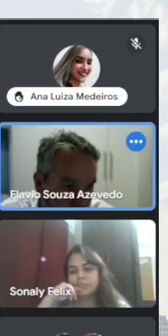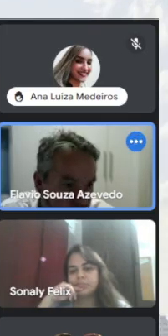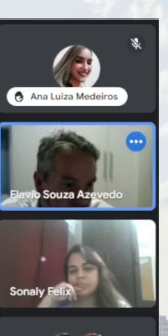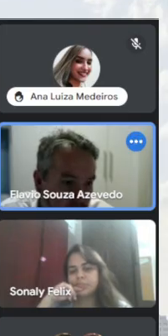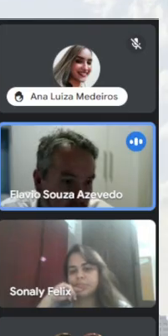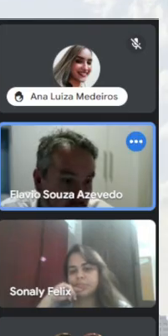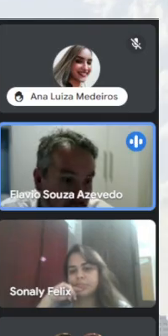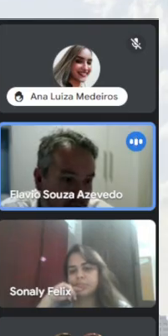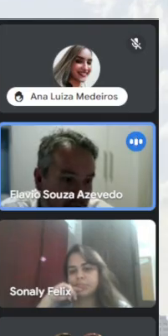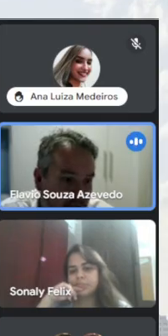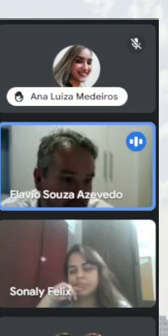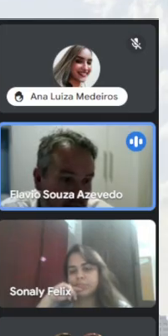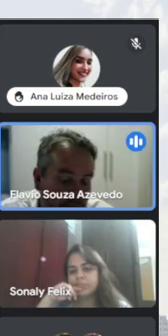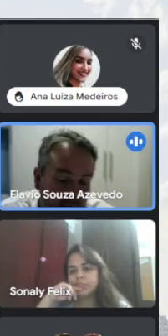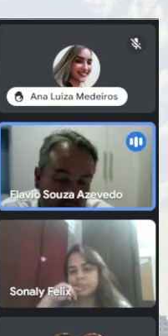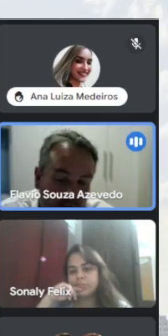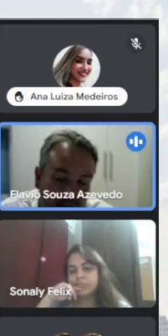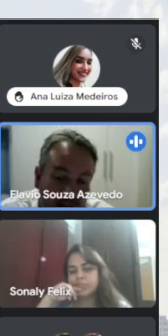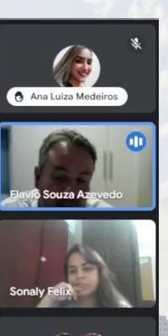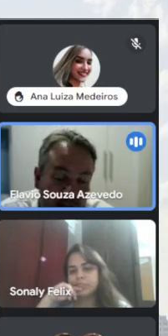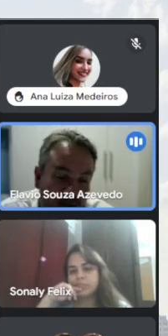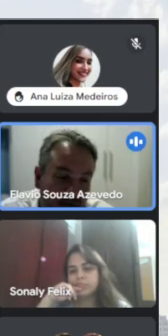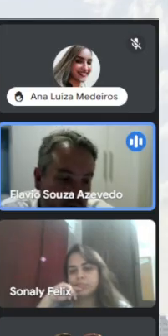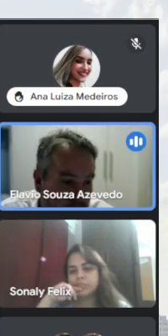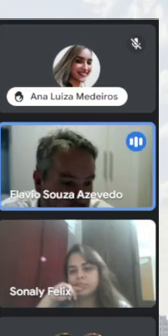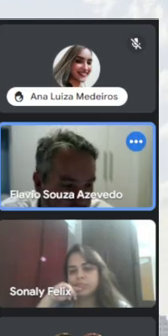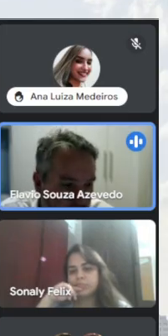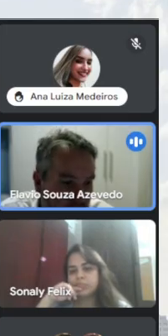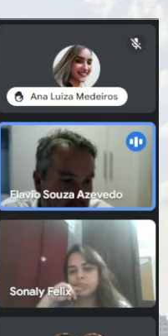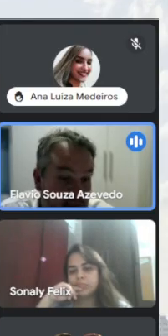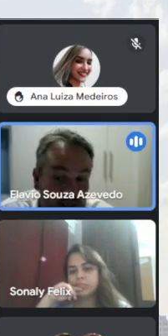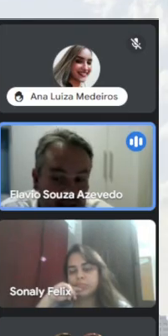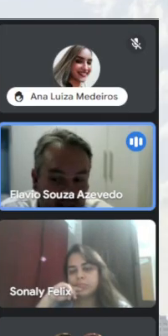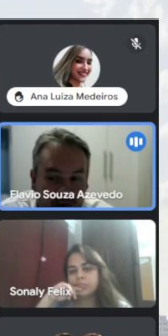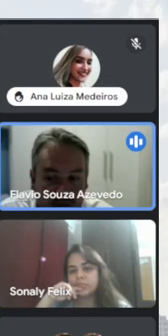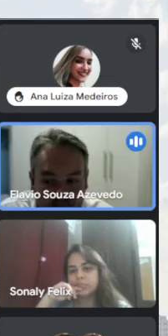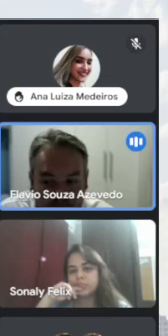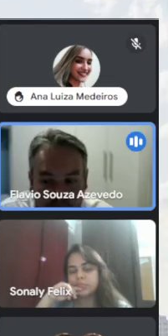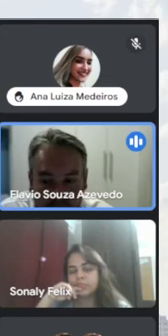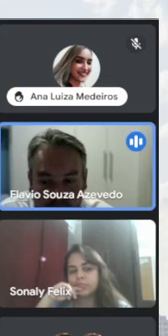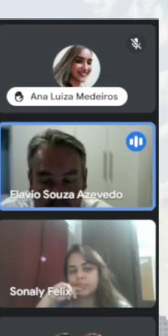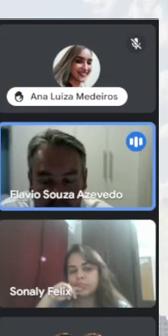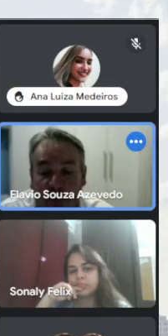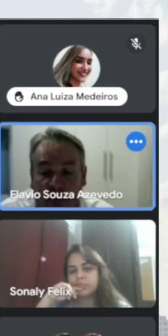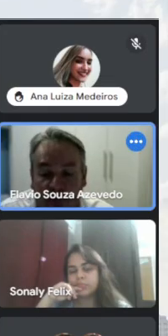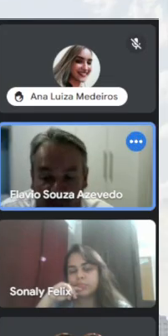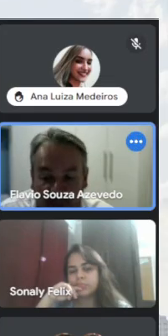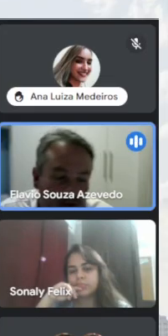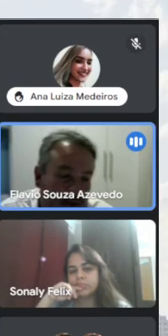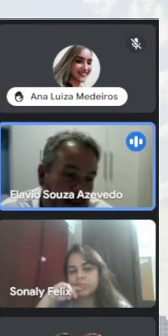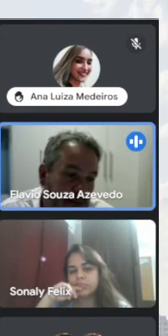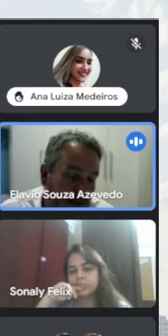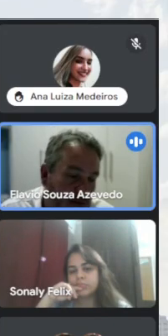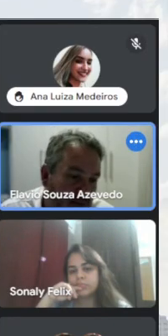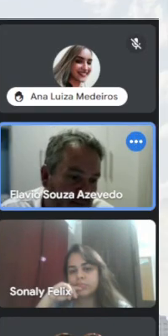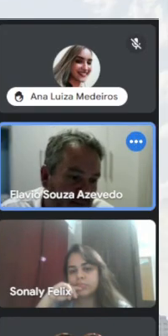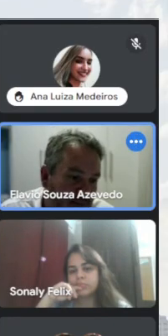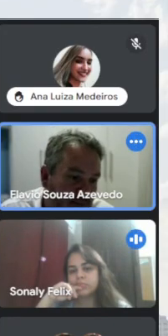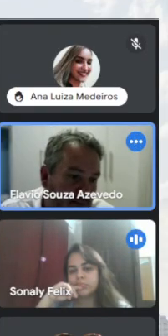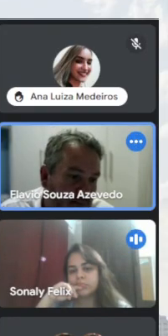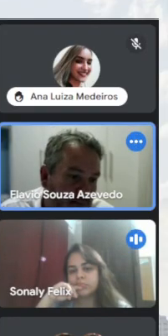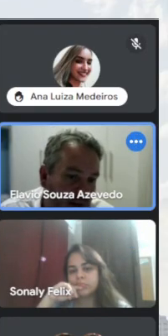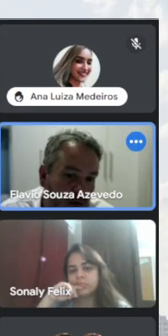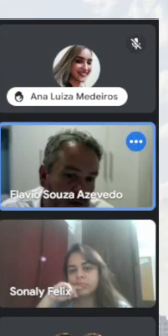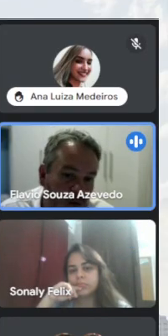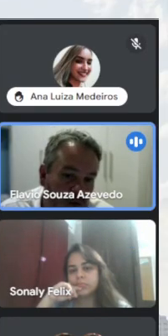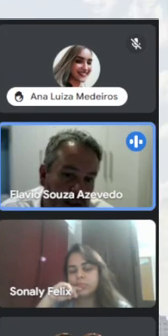pronto. Então, é uma periodicidade relativamente pequena, que eles já estavam com a máquina lá tirando sedimento.